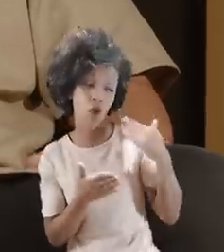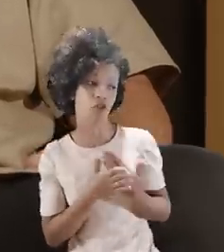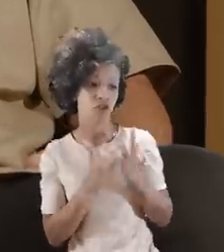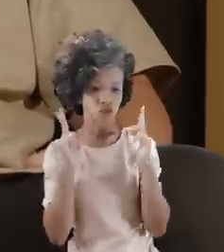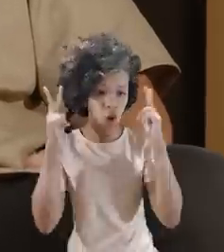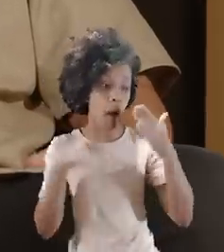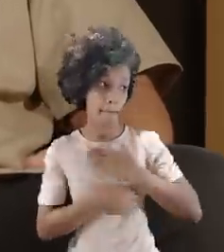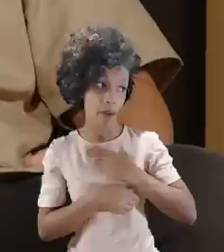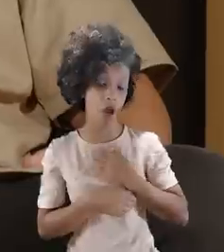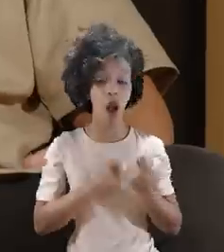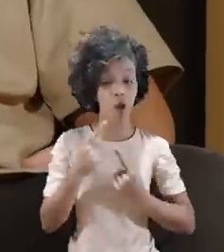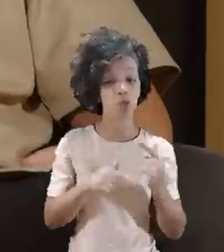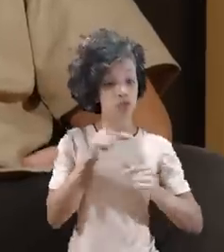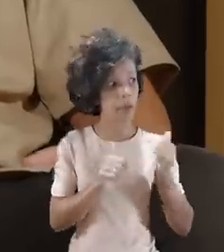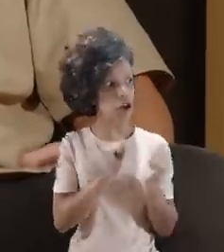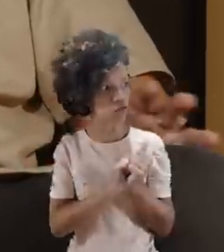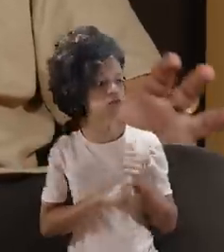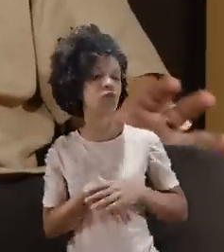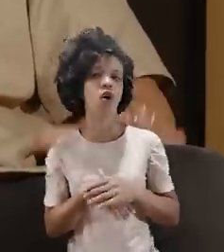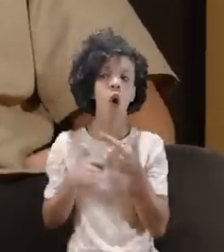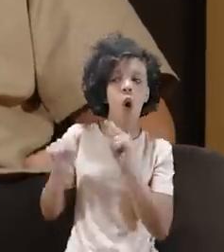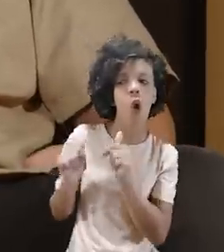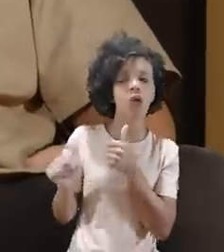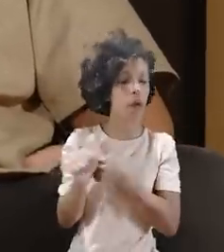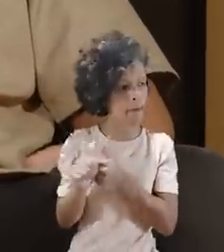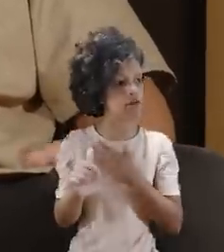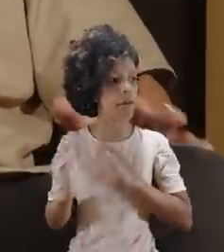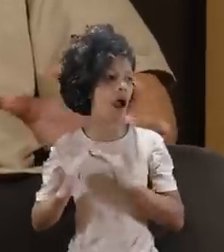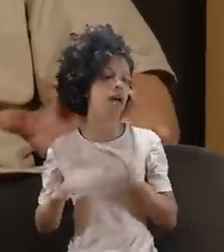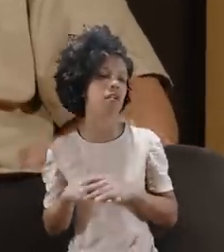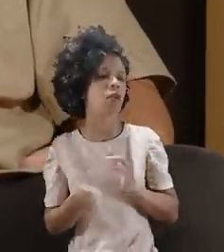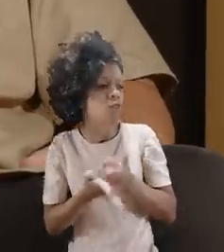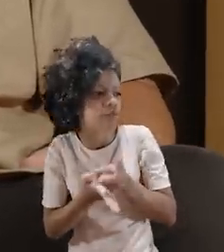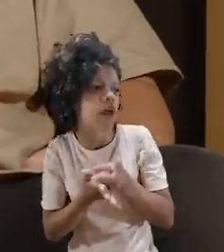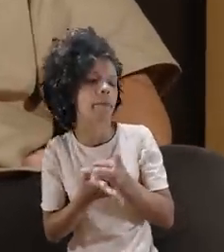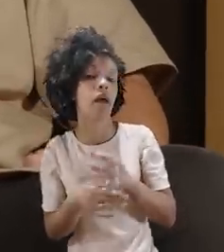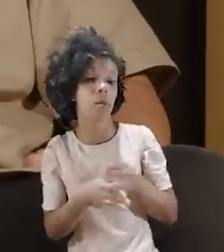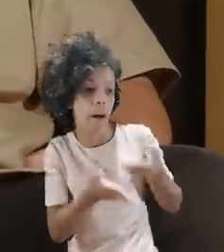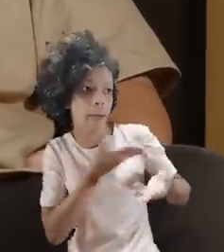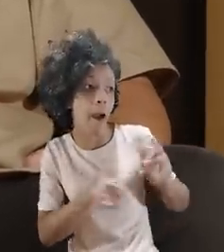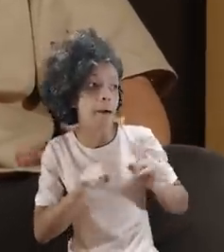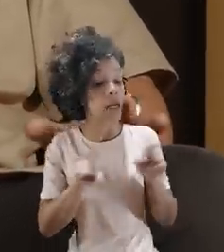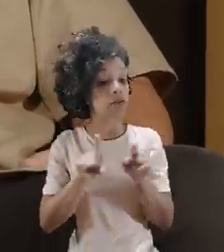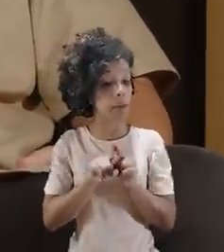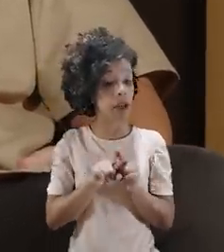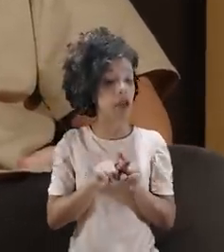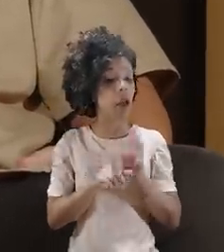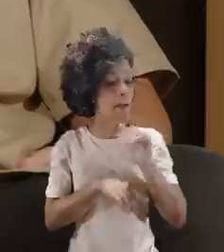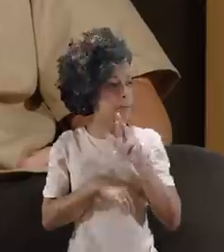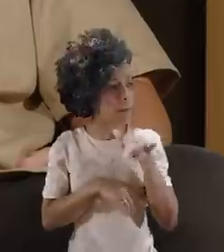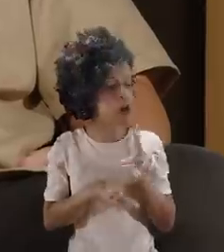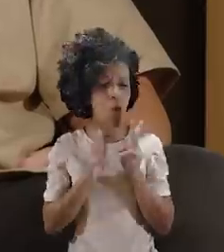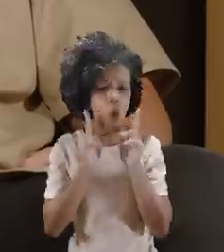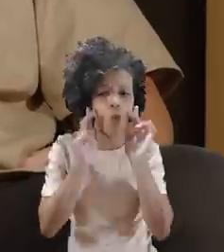que eu confio de cortar o meu um deles trabalha comigo outro trabalham perto aí na casa então sempre ali mas tem barbeiro também corte